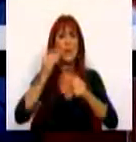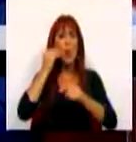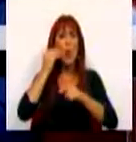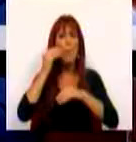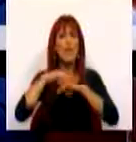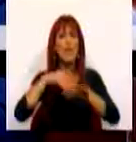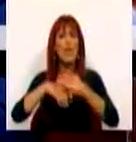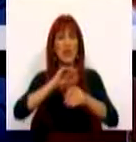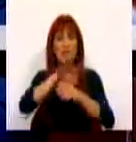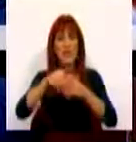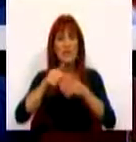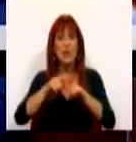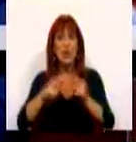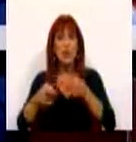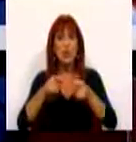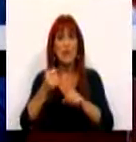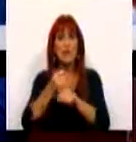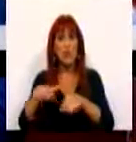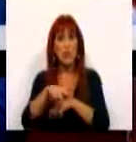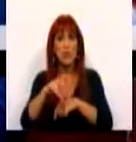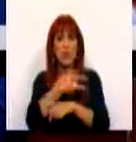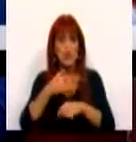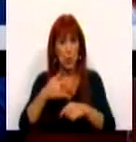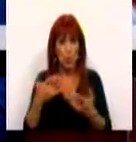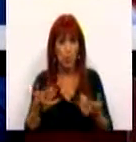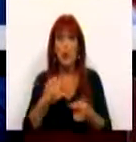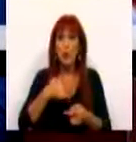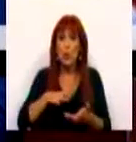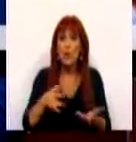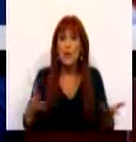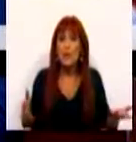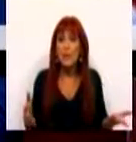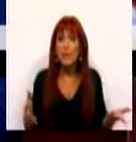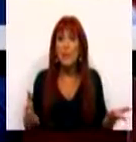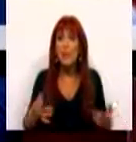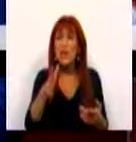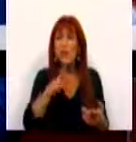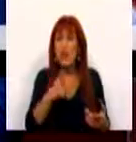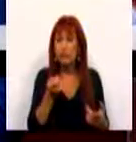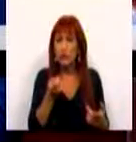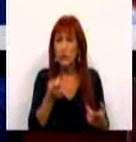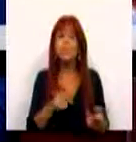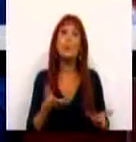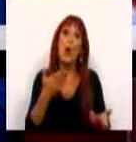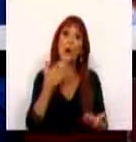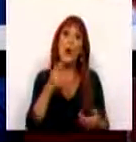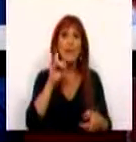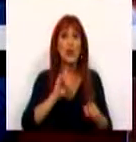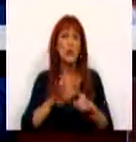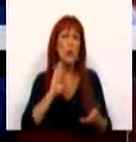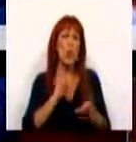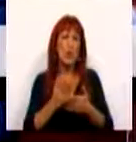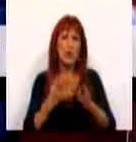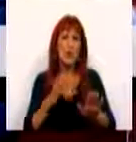mecanismos participativos na gestão do Serviço Nacional de Saúde. Gostaria que nos falasse disto. E muito depois, obrigado. E por último,